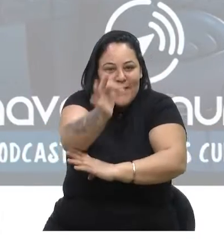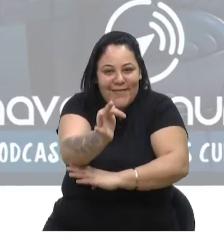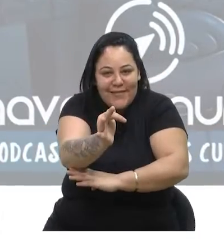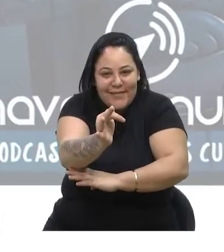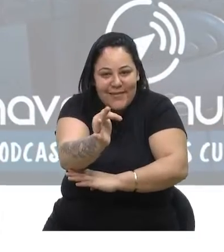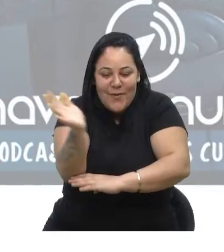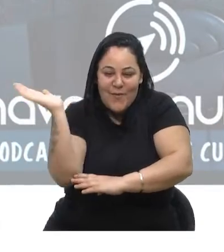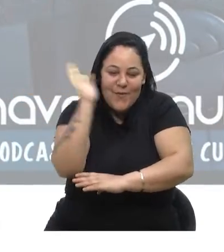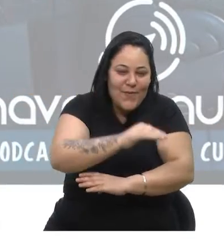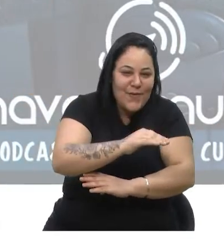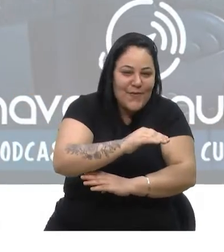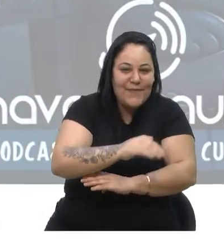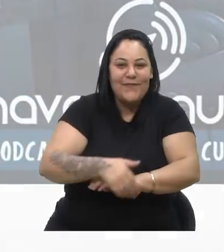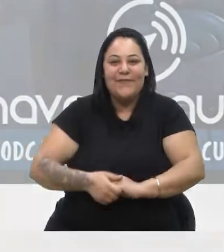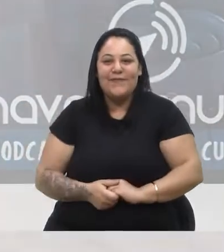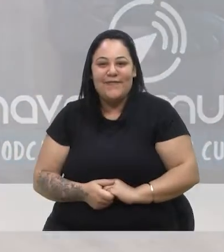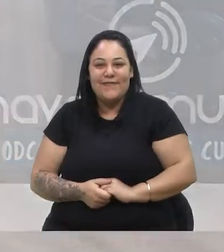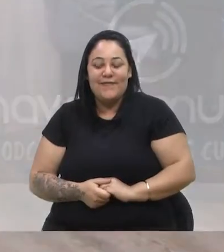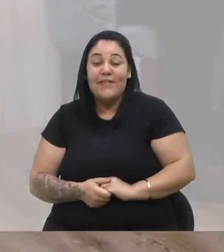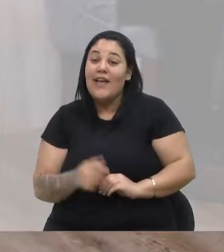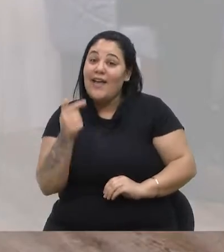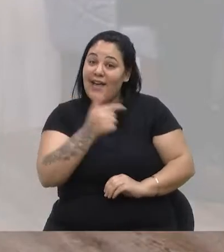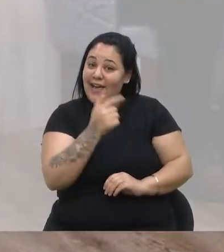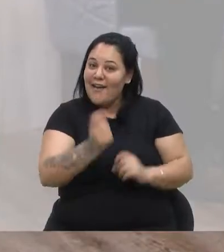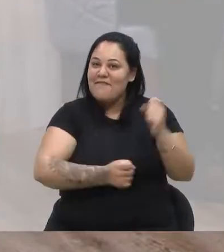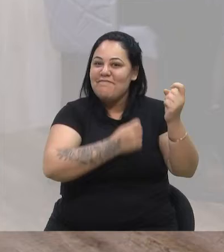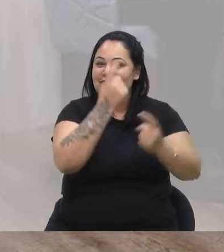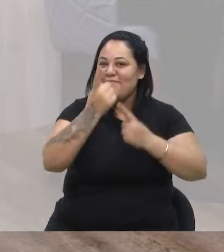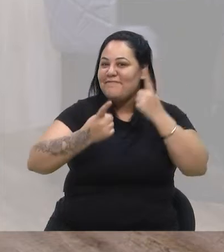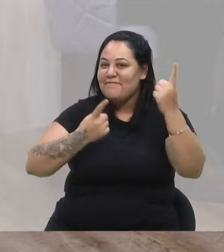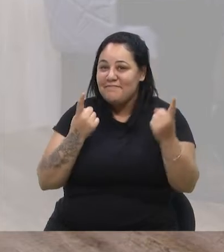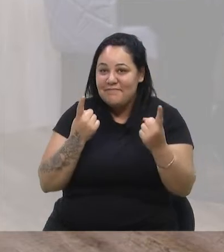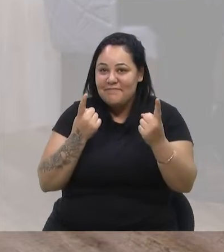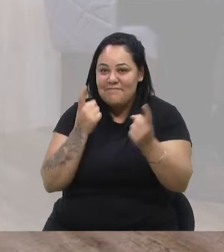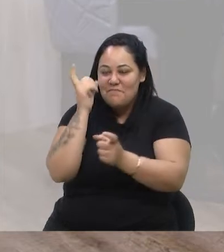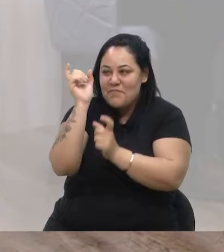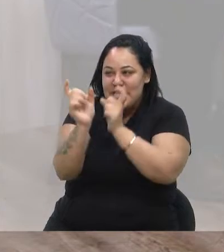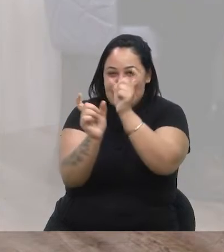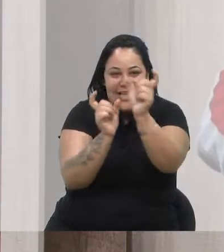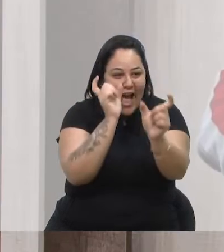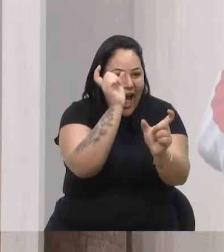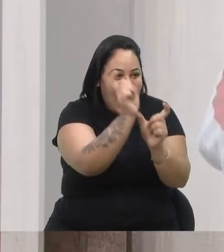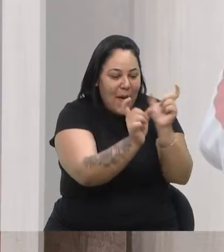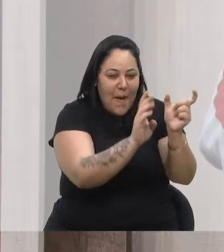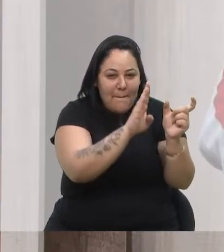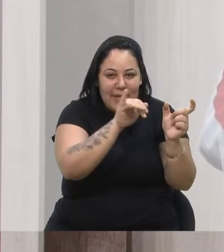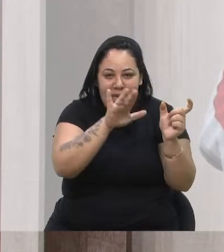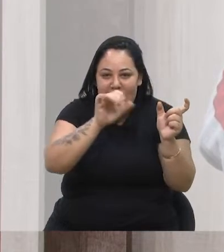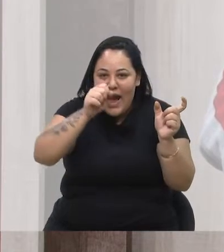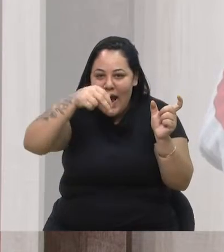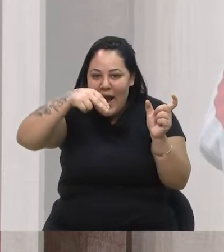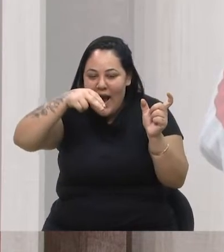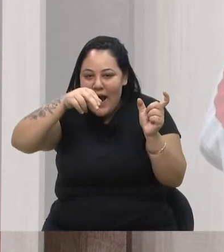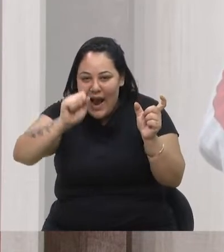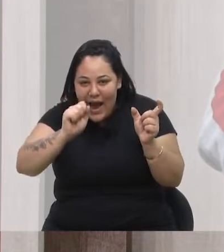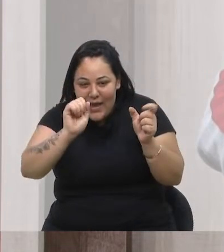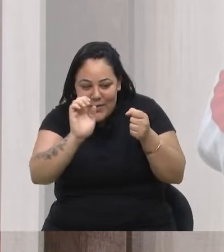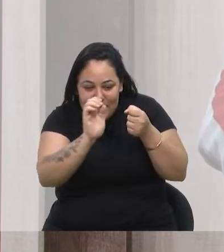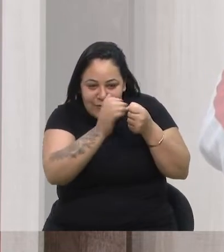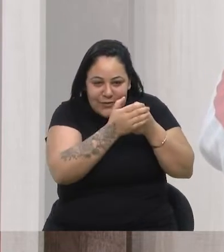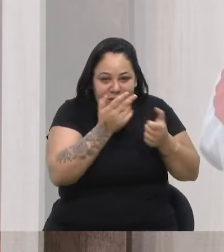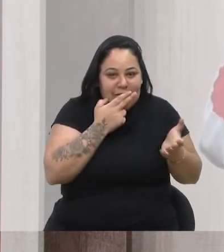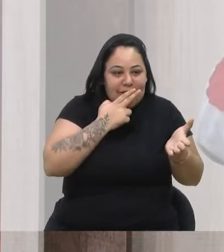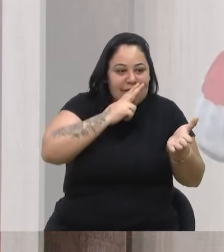Venha nessa aventura mágica com a gente! Esses são alguns dos trechos de Bianca e o Enigma da